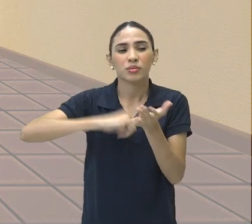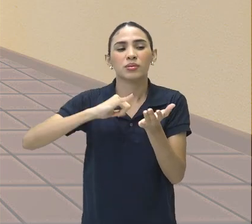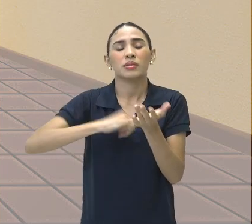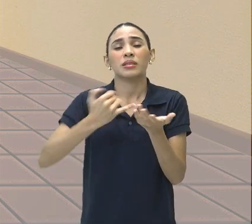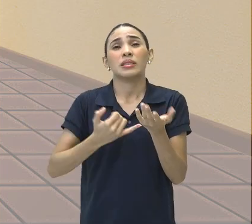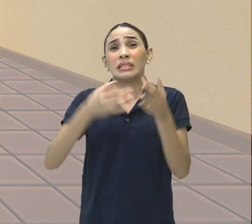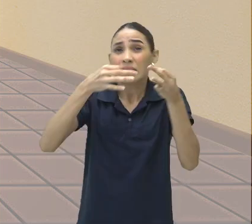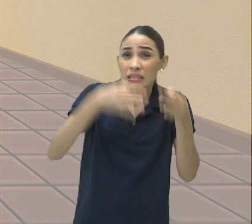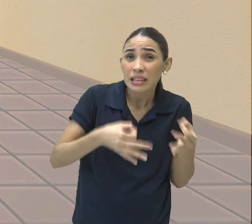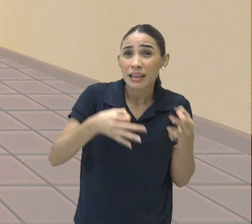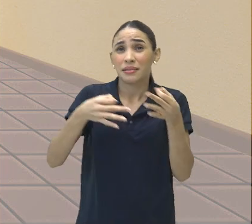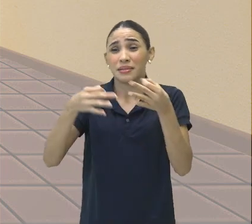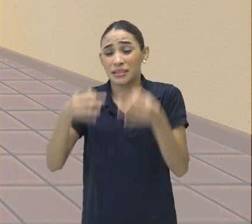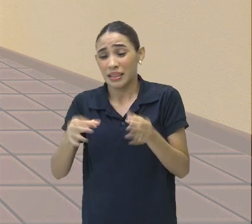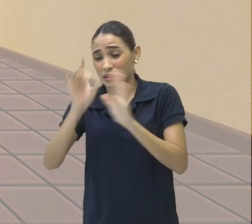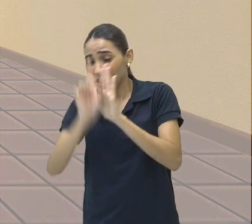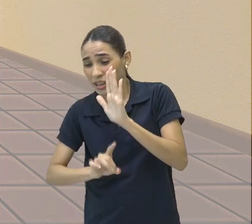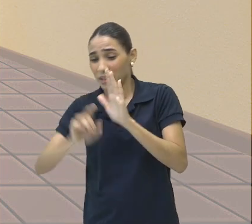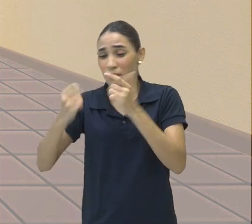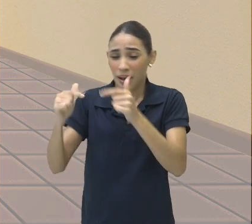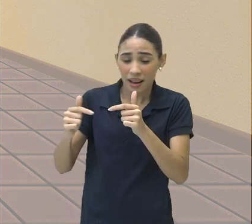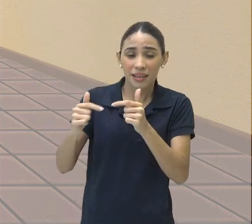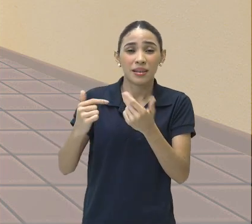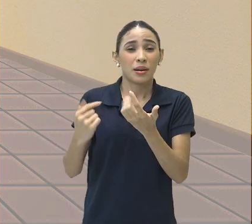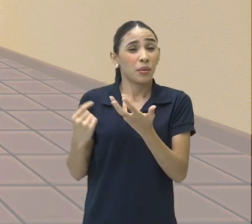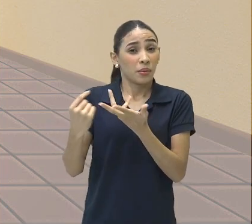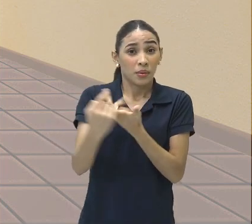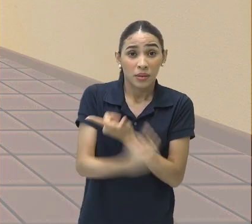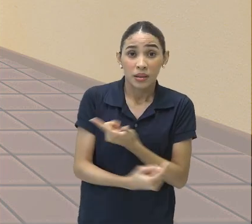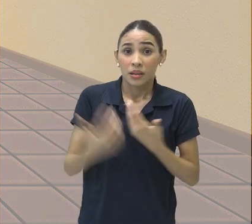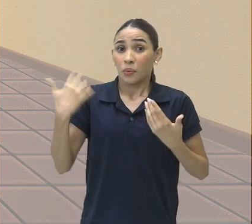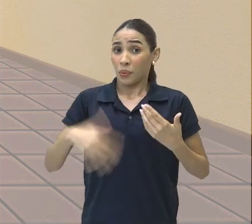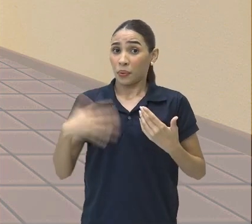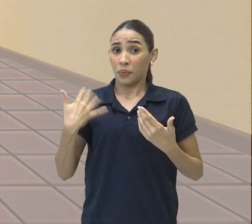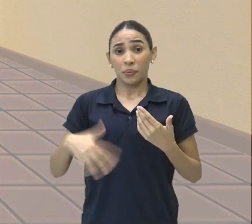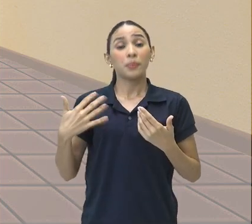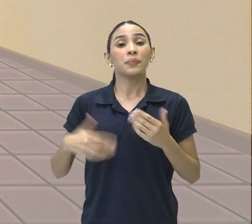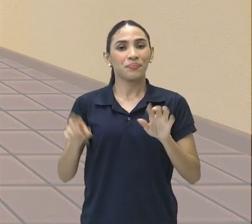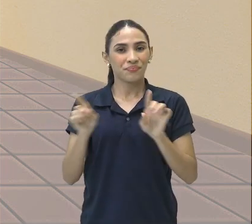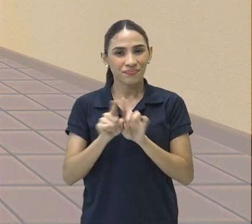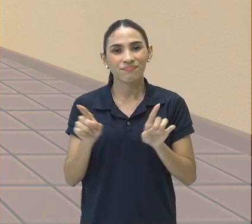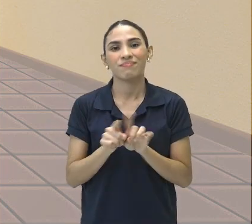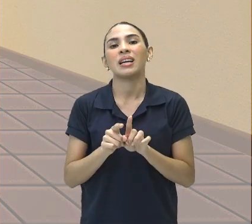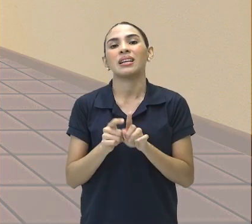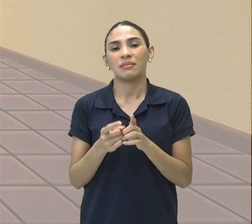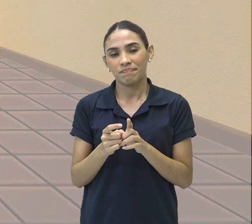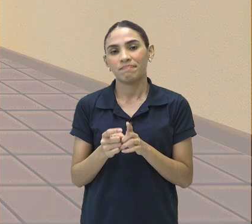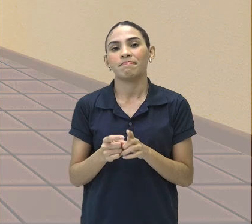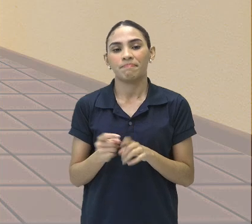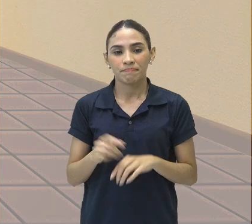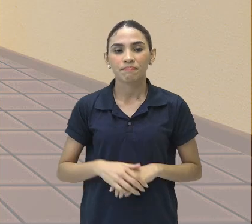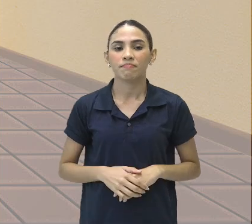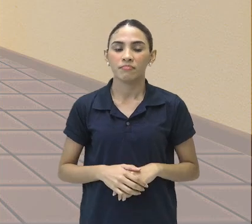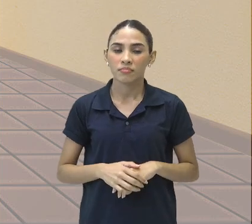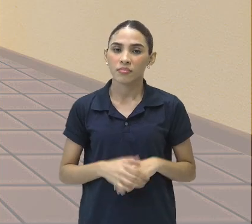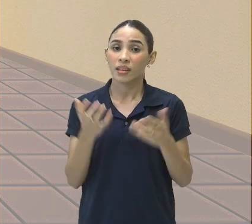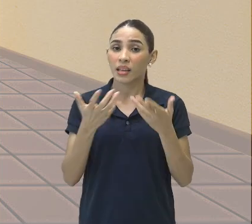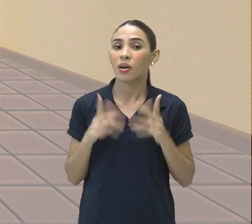tem que estar certo, e é direito trabalhista, e não sei o que. Tem, infelizmente, empreendedor que também tem uma questão de caráter envolvida, né, que